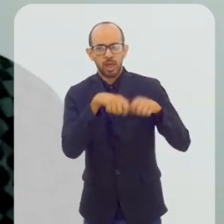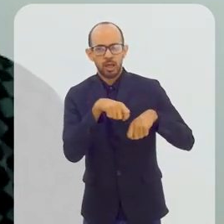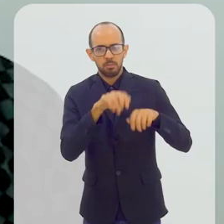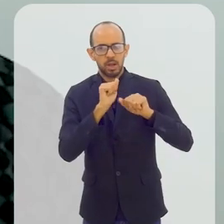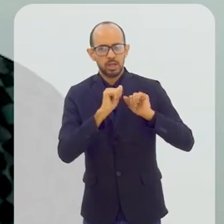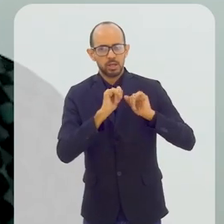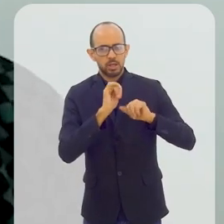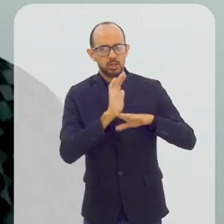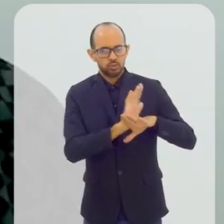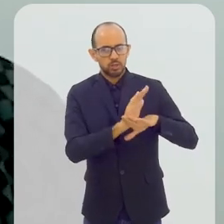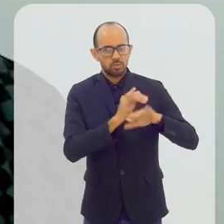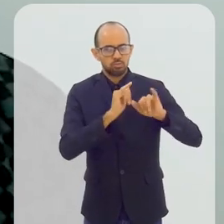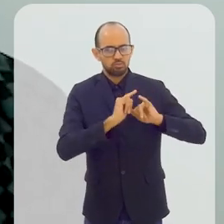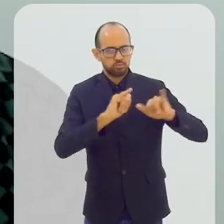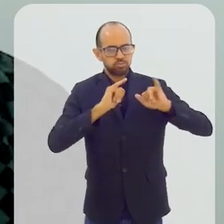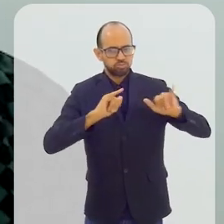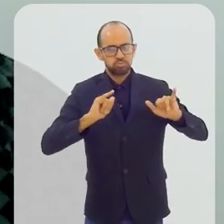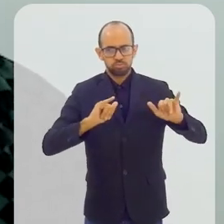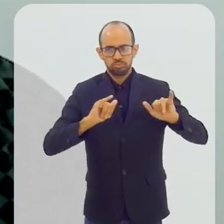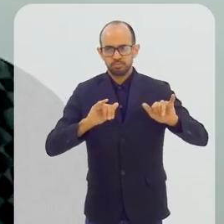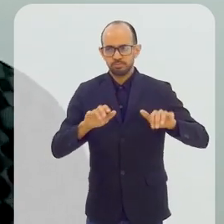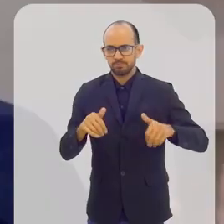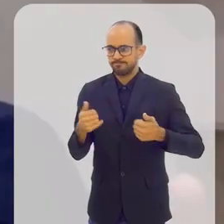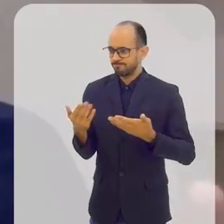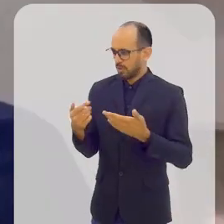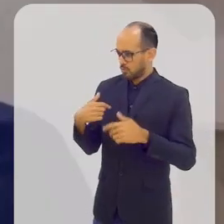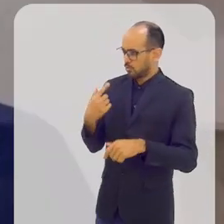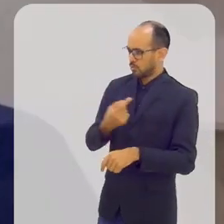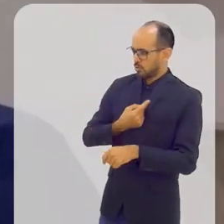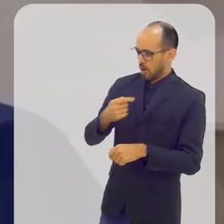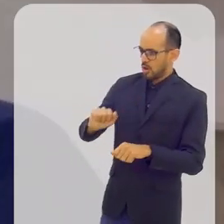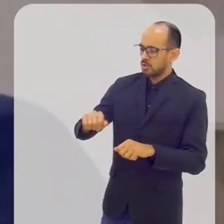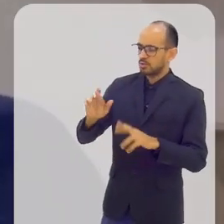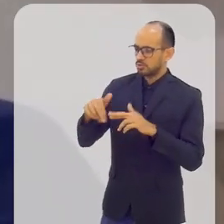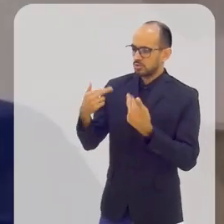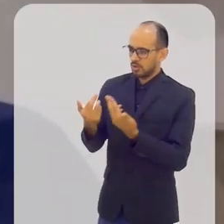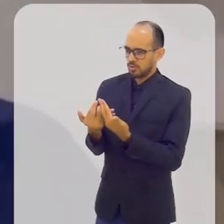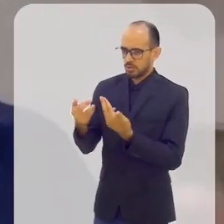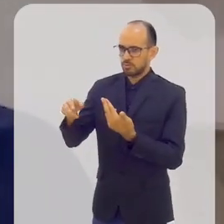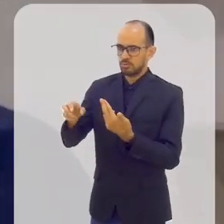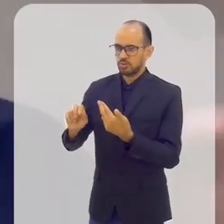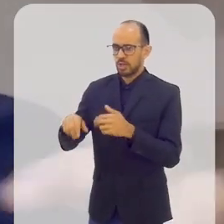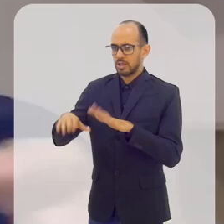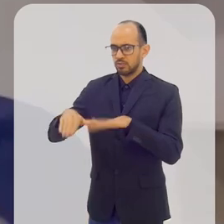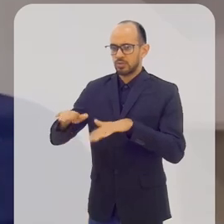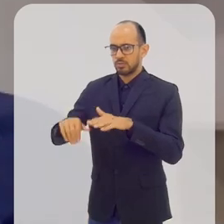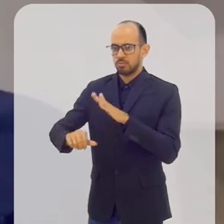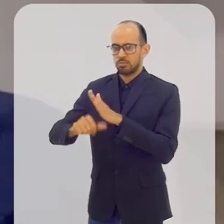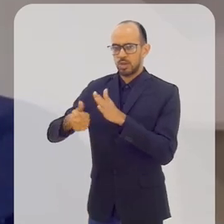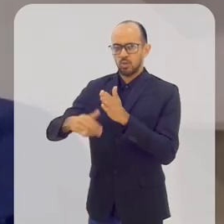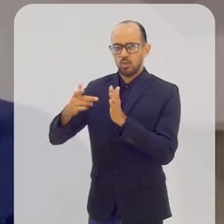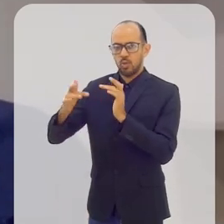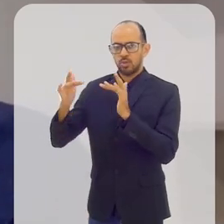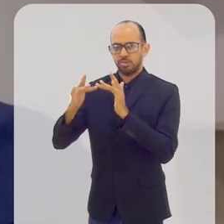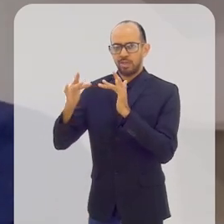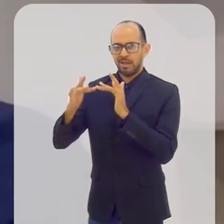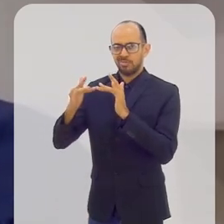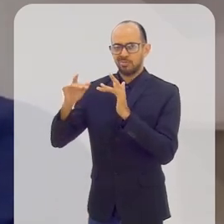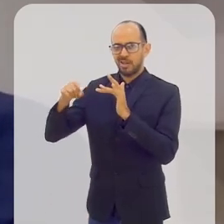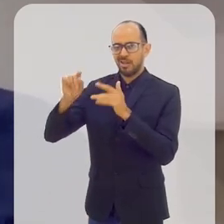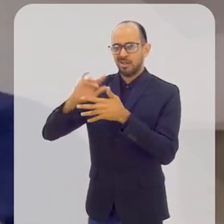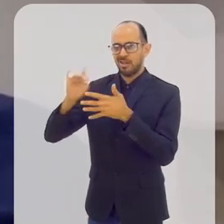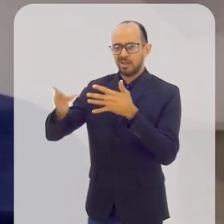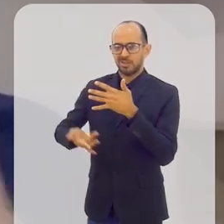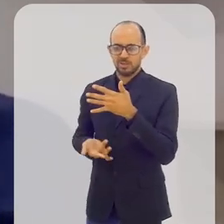a disseminar o conceito e também atuar nesses eventos? Nós nos reunimos, né, muitas vezes o primeiro contato é feito através da rede